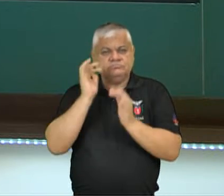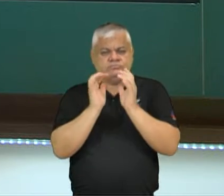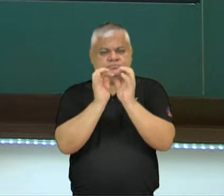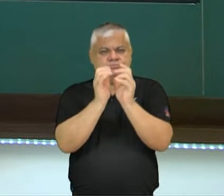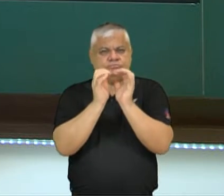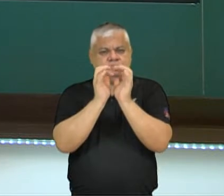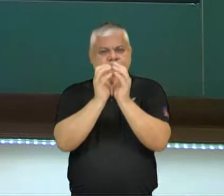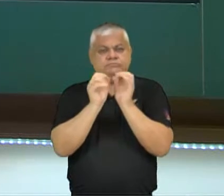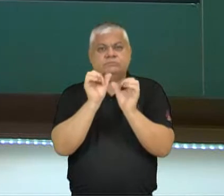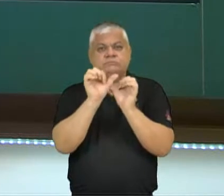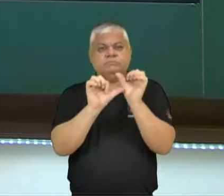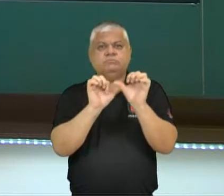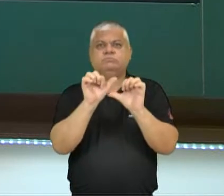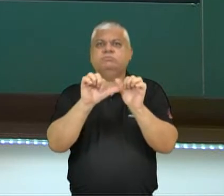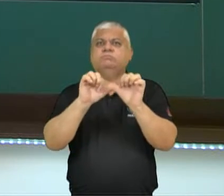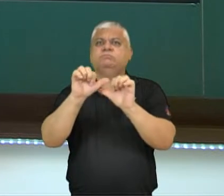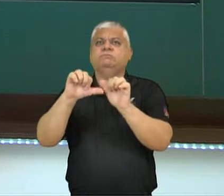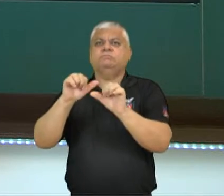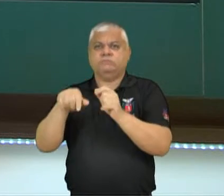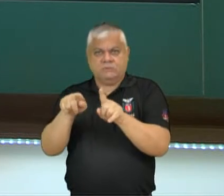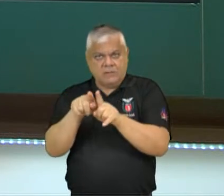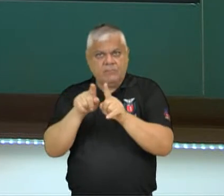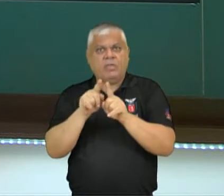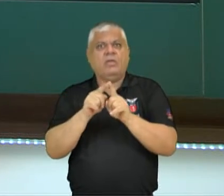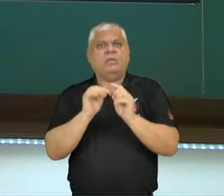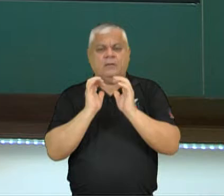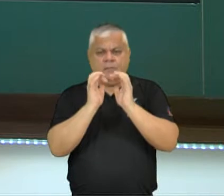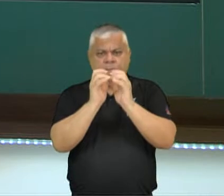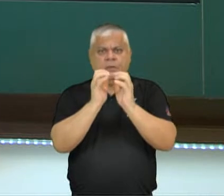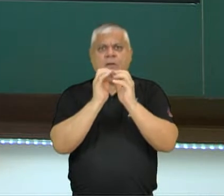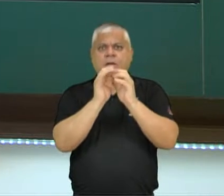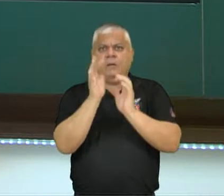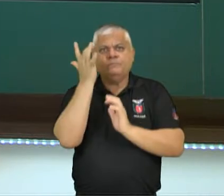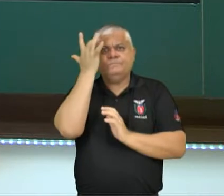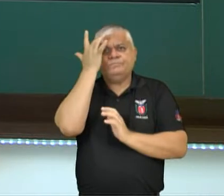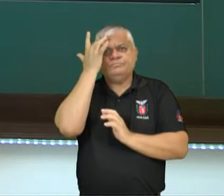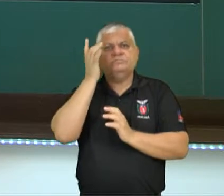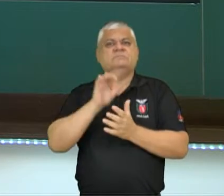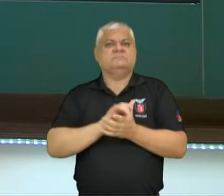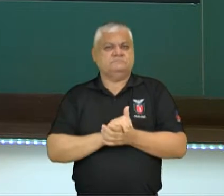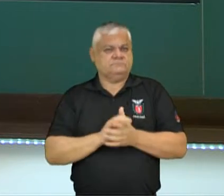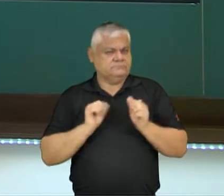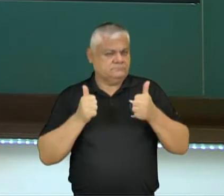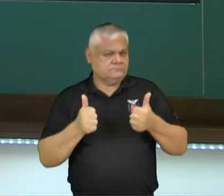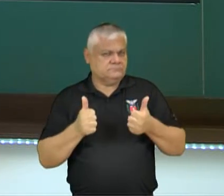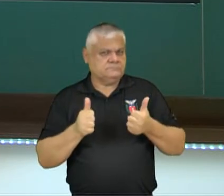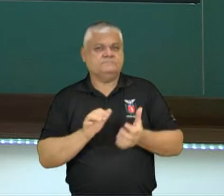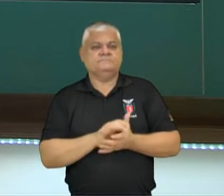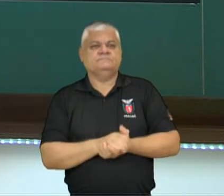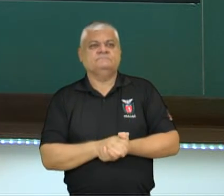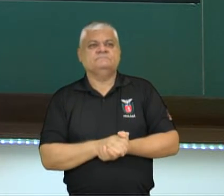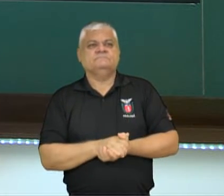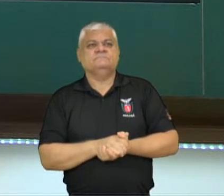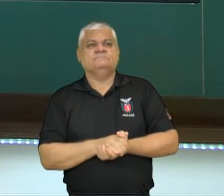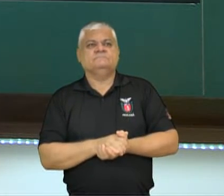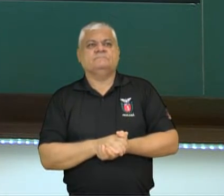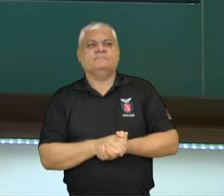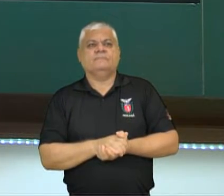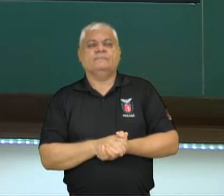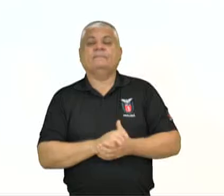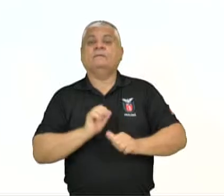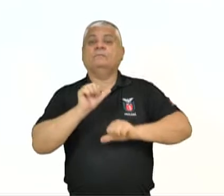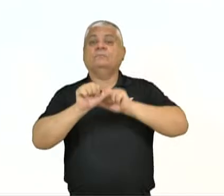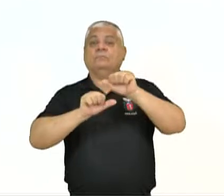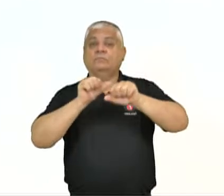estão em processo de uma reconfiguração, de um amadurecimento, beleza? Então, as